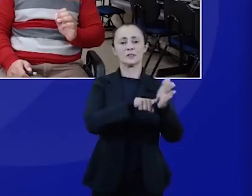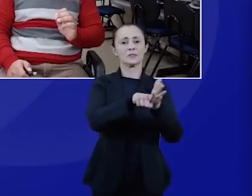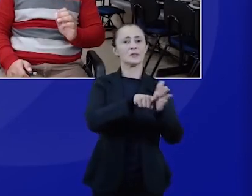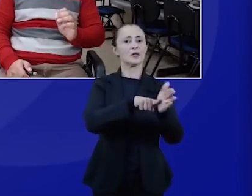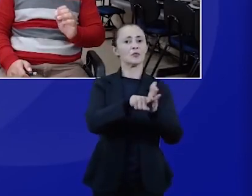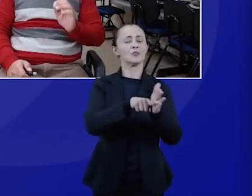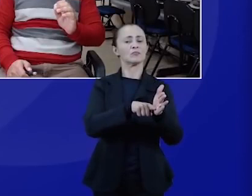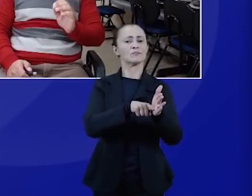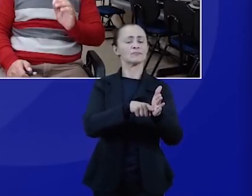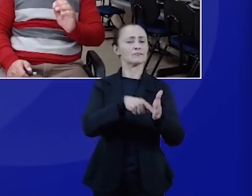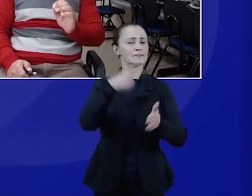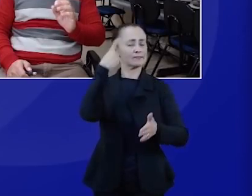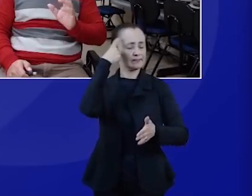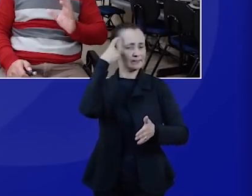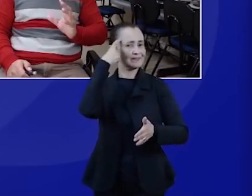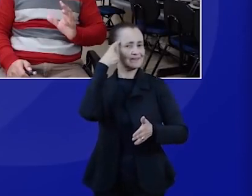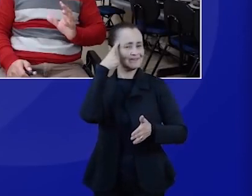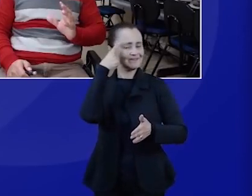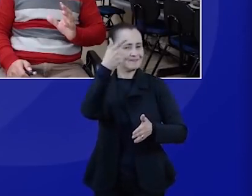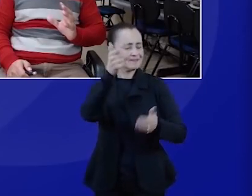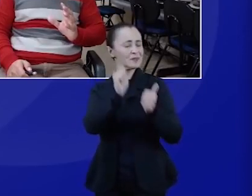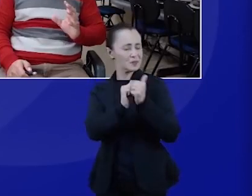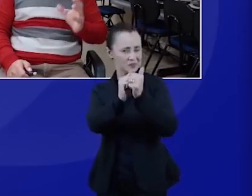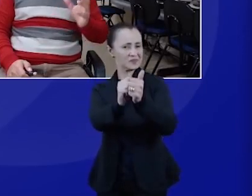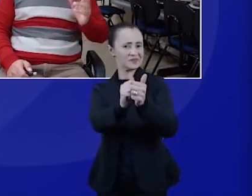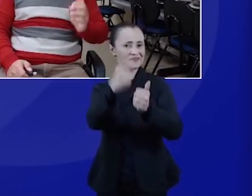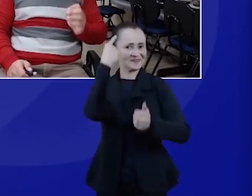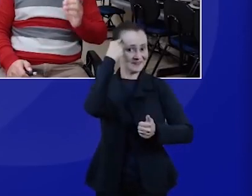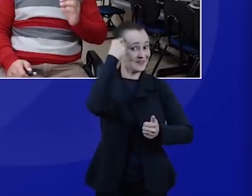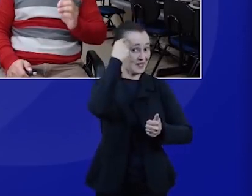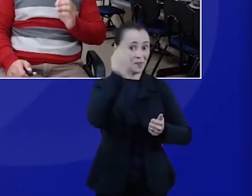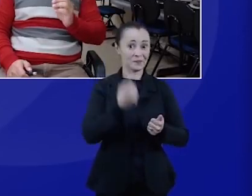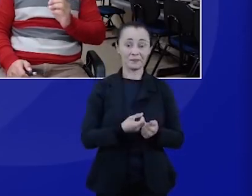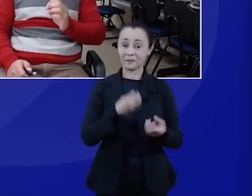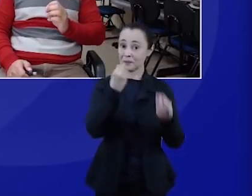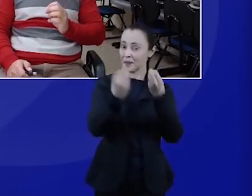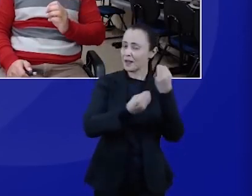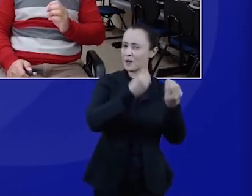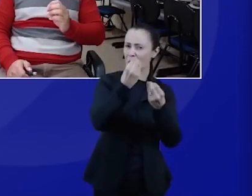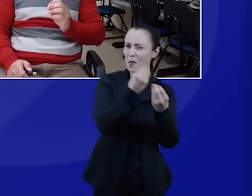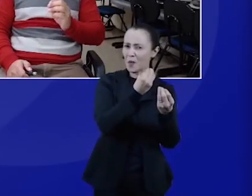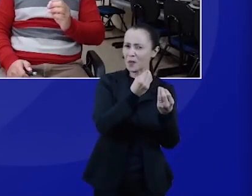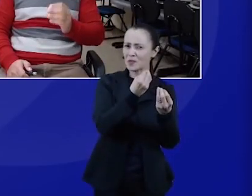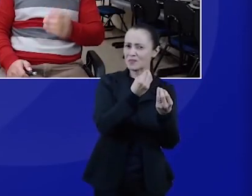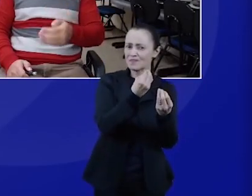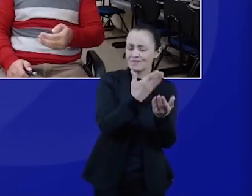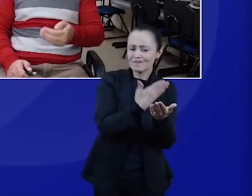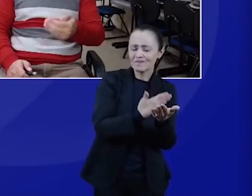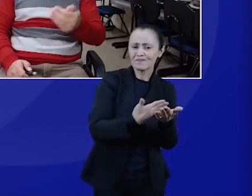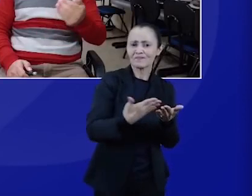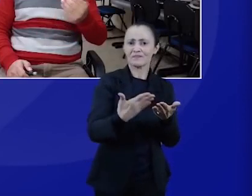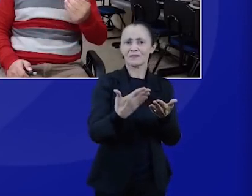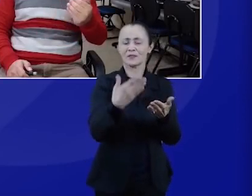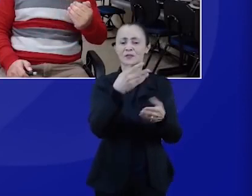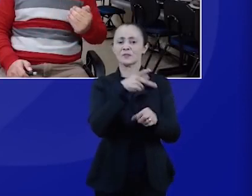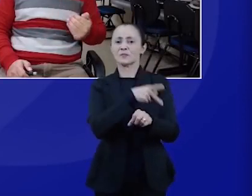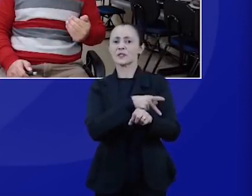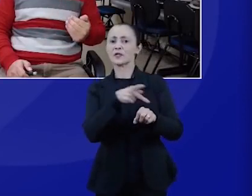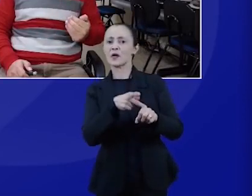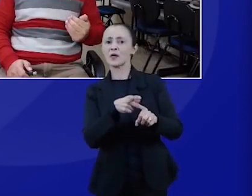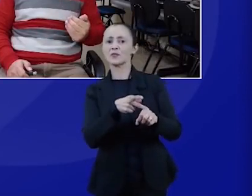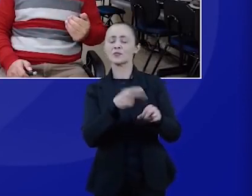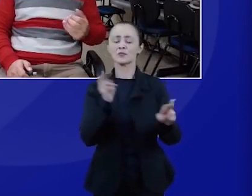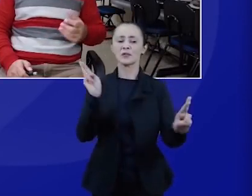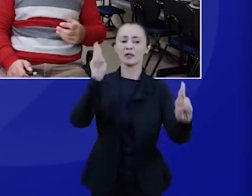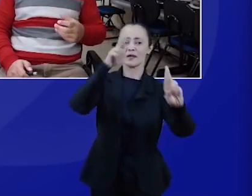pensar. Vamos juntos pensar nessa indagação? Como os princípios pedagógicos, em consonância com o referencial curricular